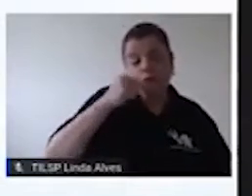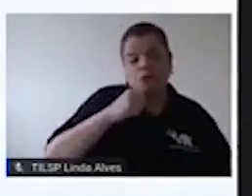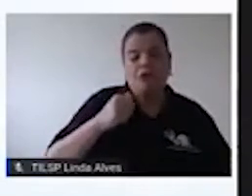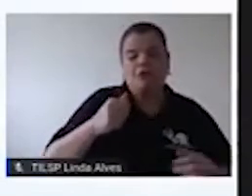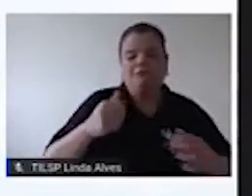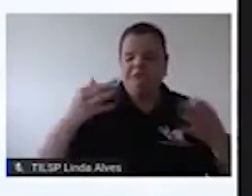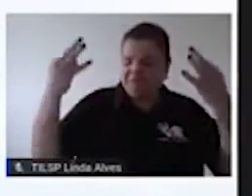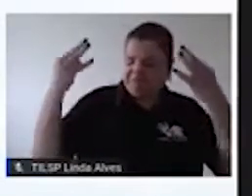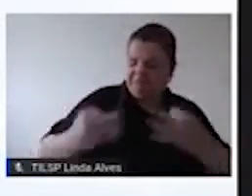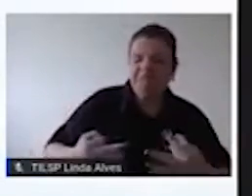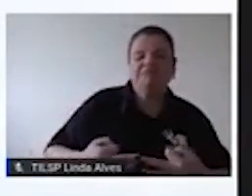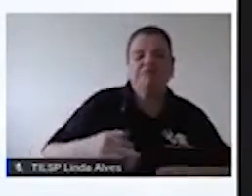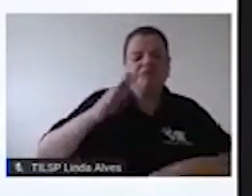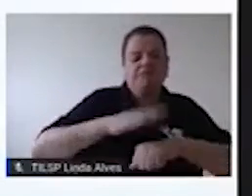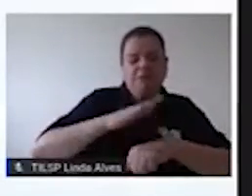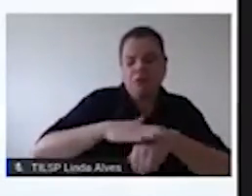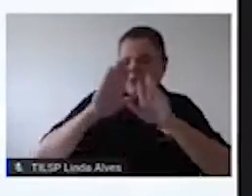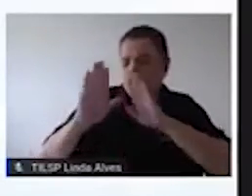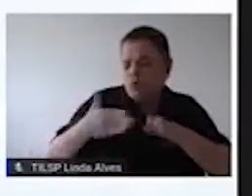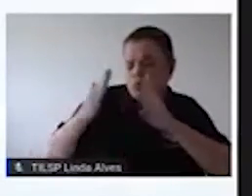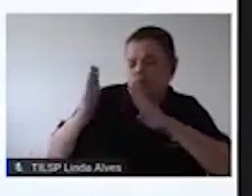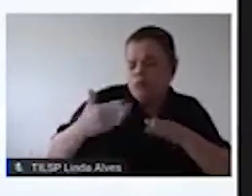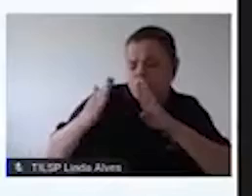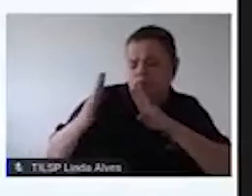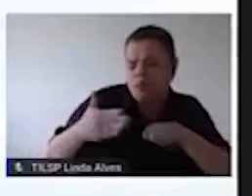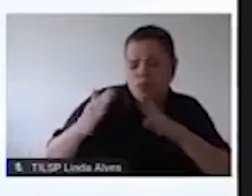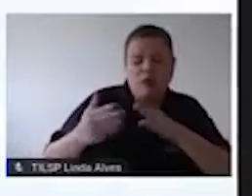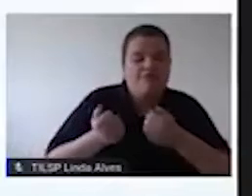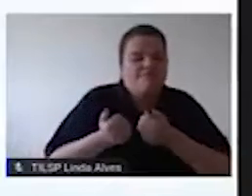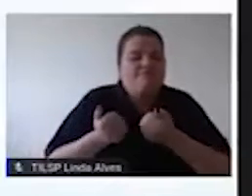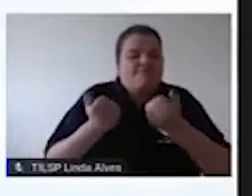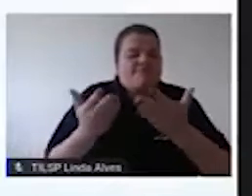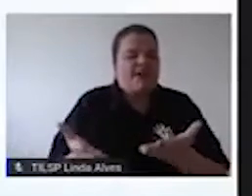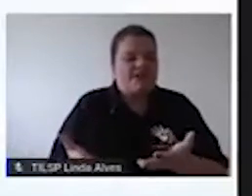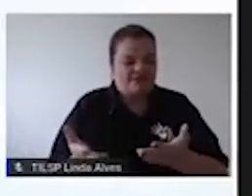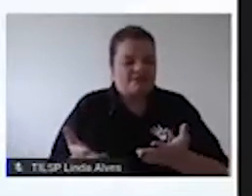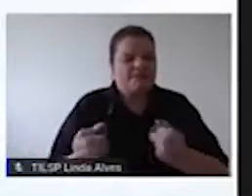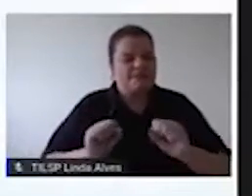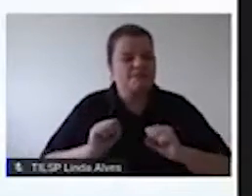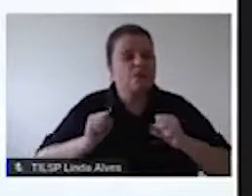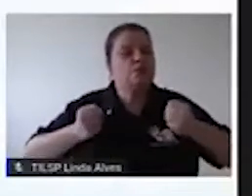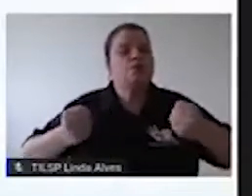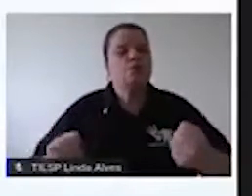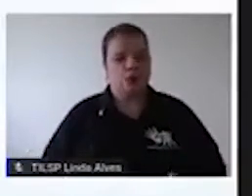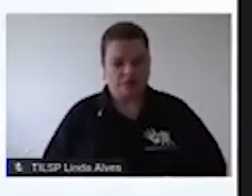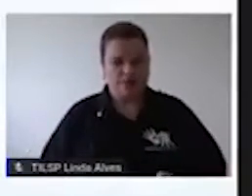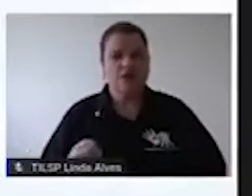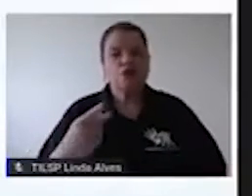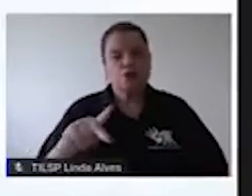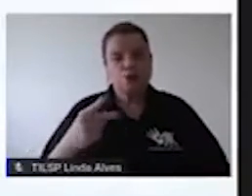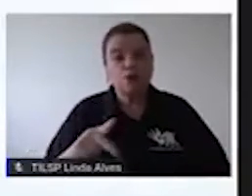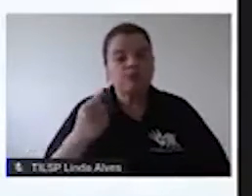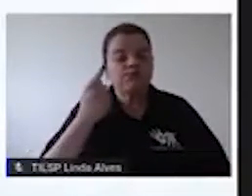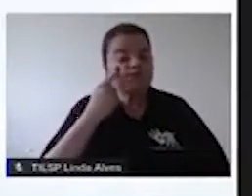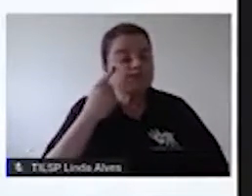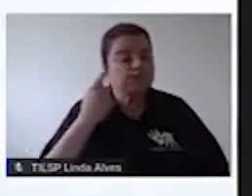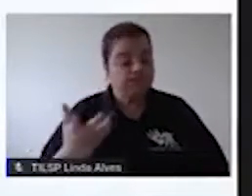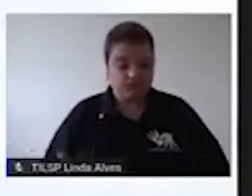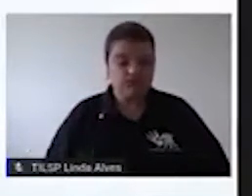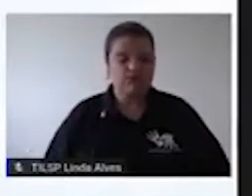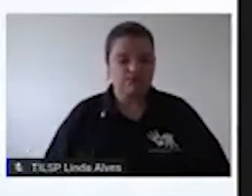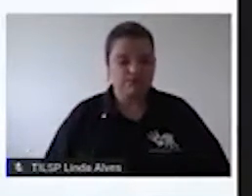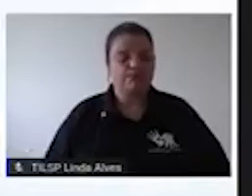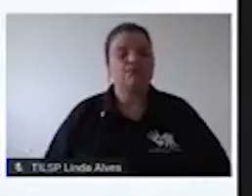totais dela ali de ser produtiva, né, de dar ali a sua contribuição do ponto de vista,